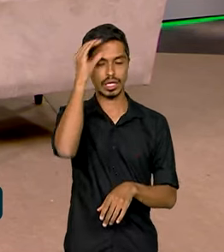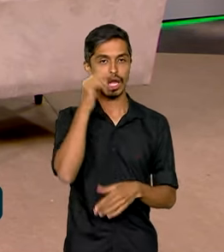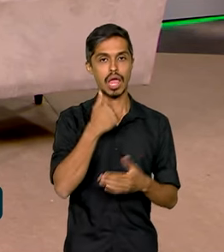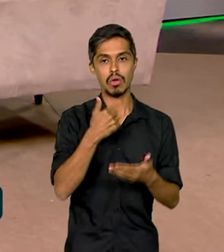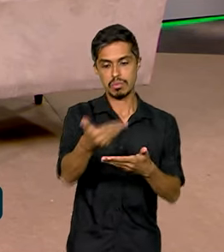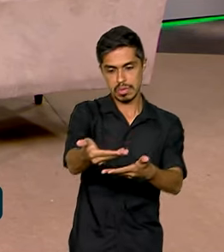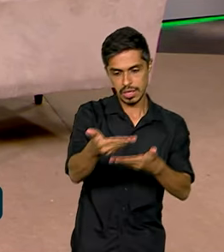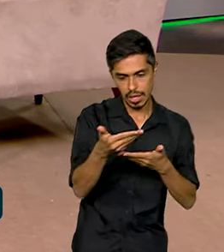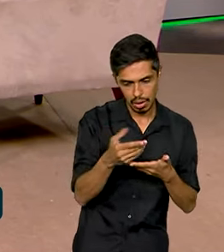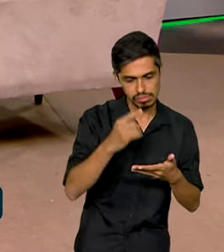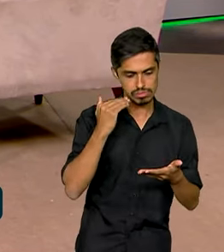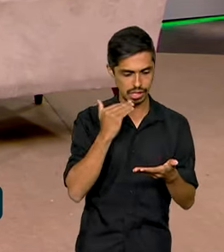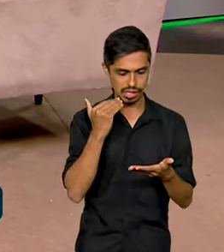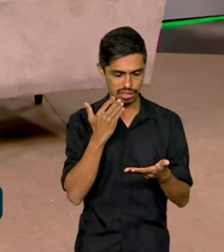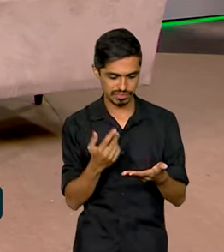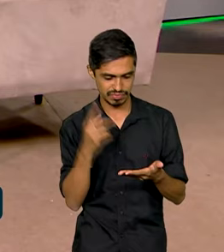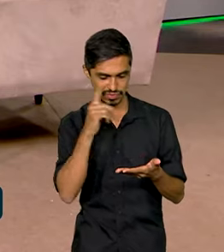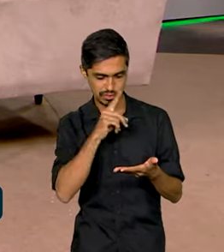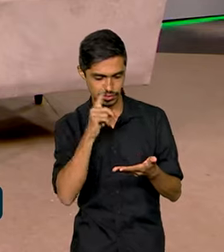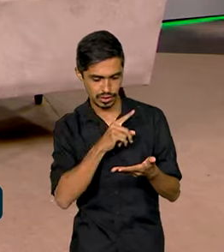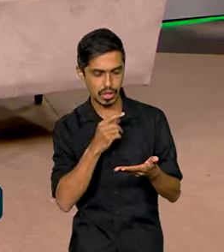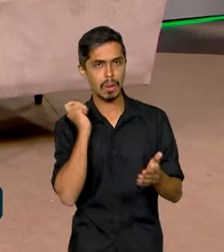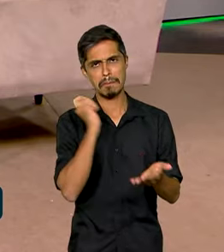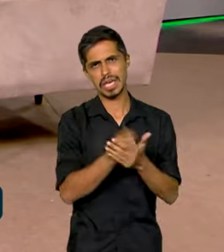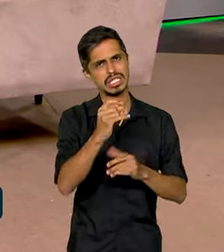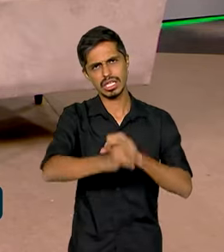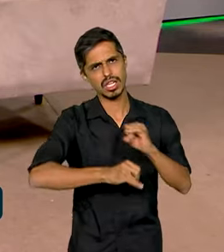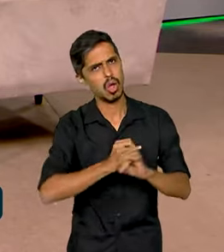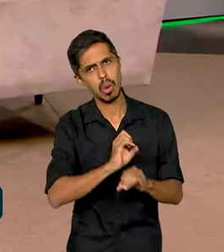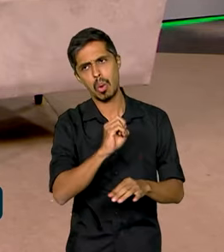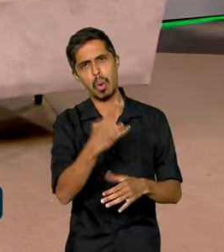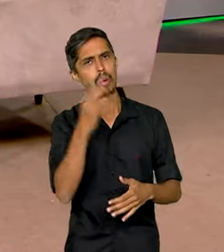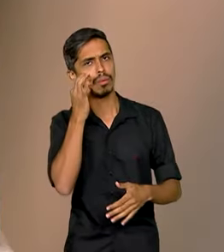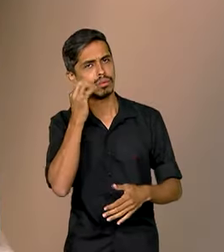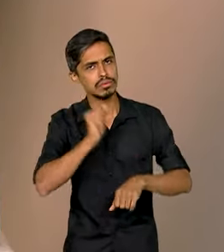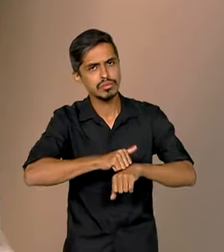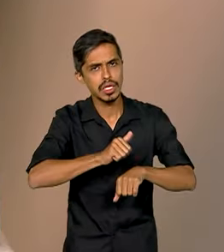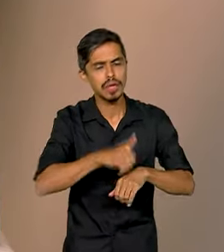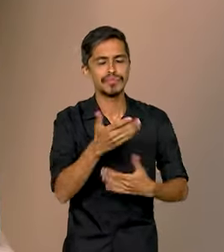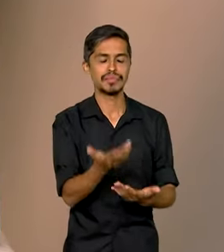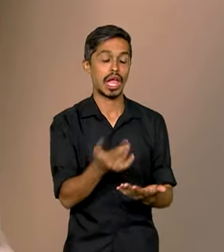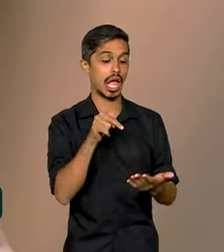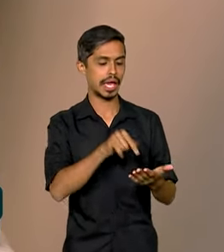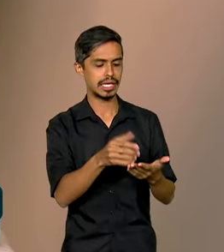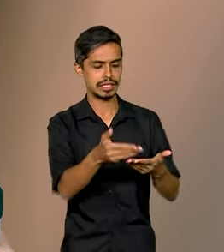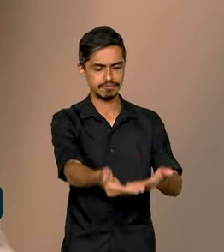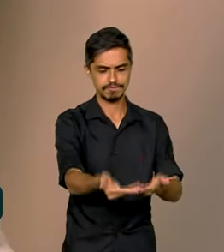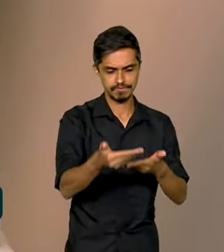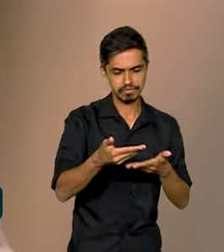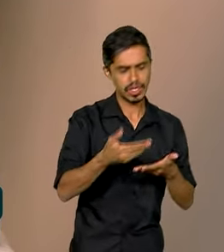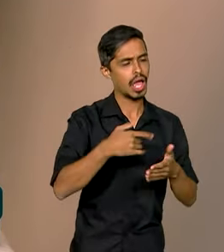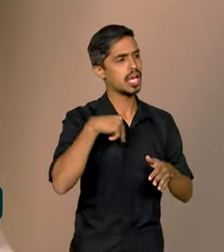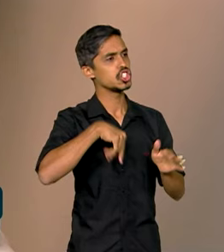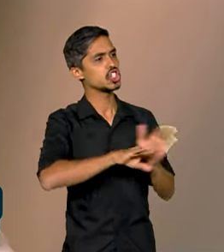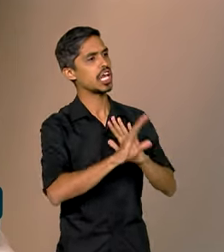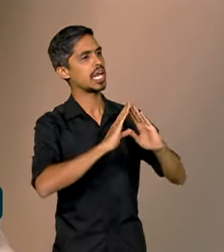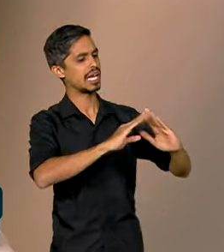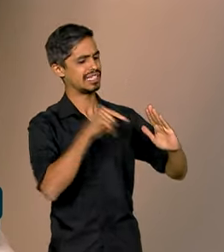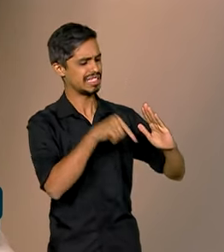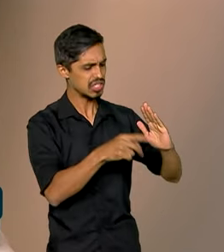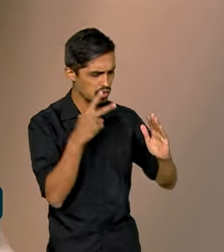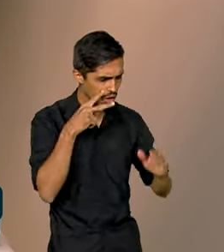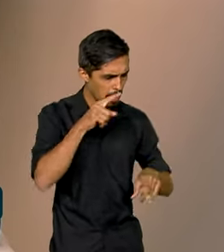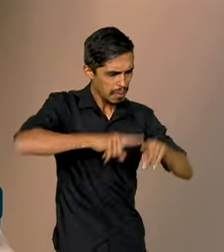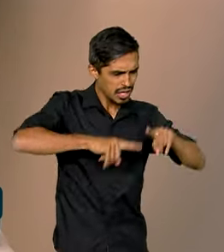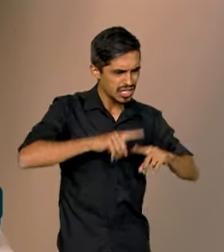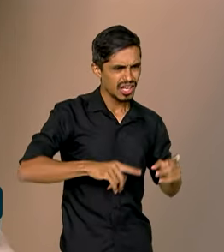produto Sim comprei ou ele na internet ou mesmo na loja física e ele apresenta quando eu chego em casa algum vício ou